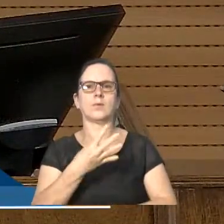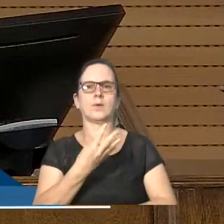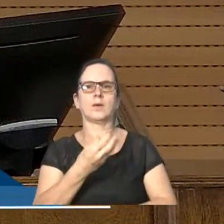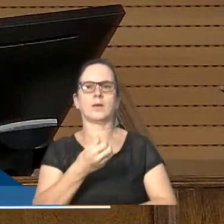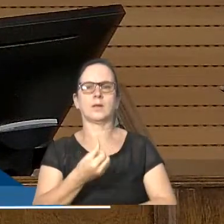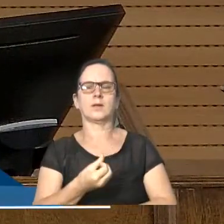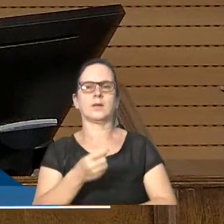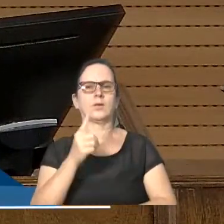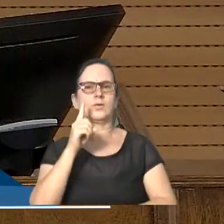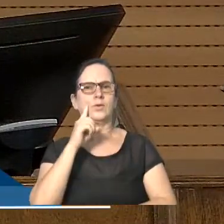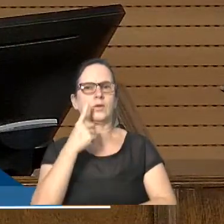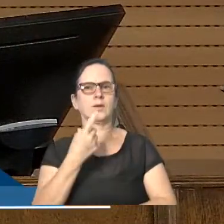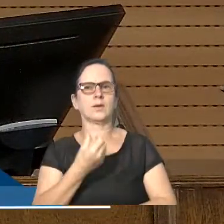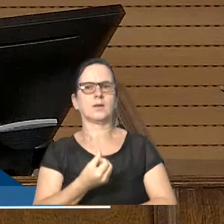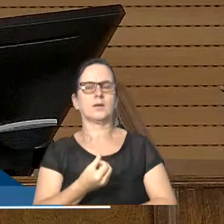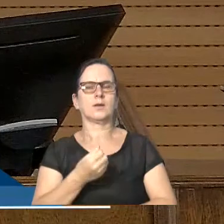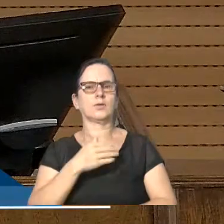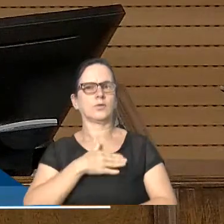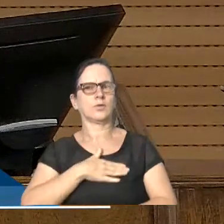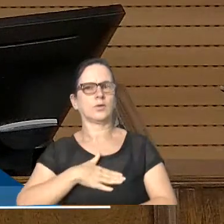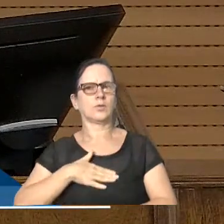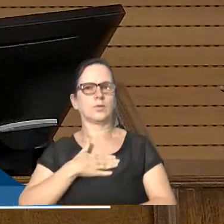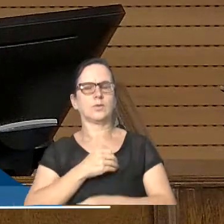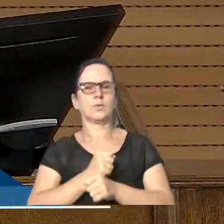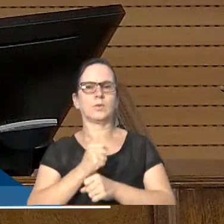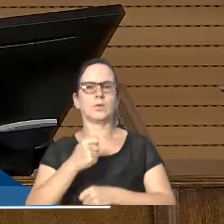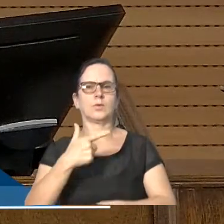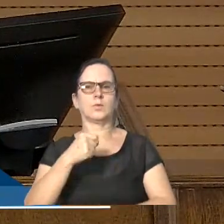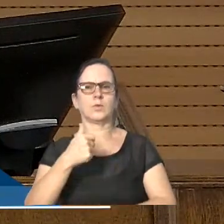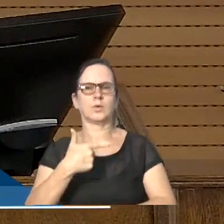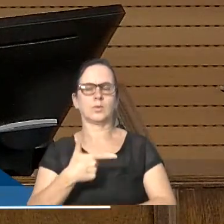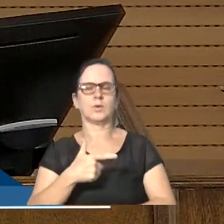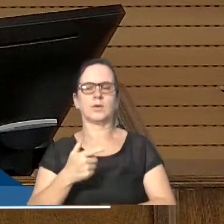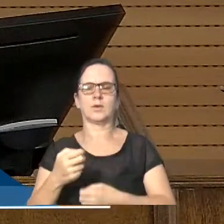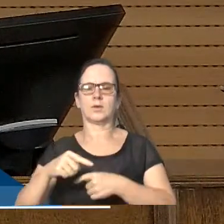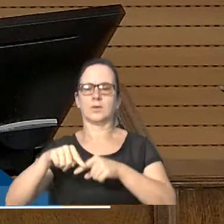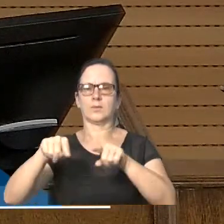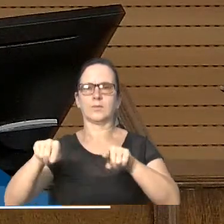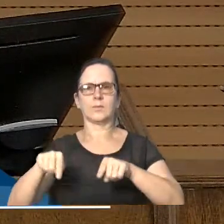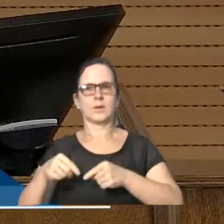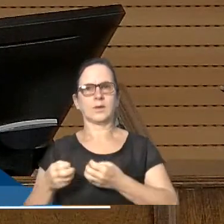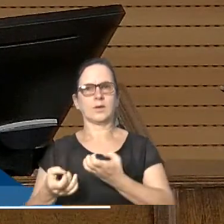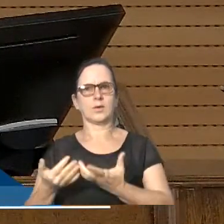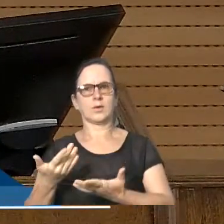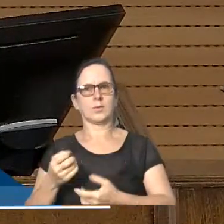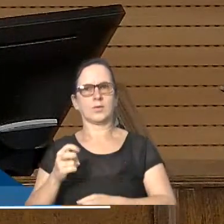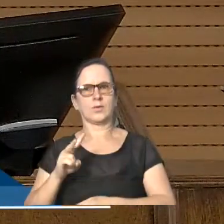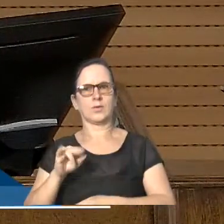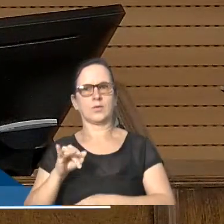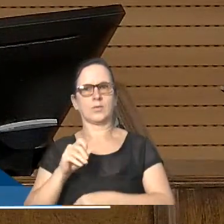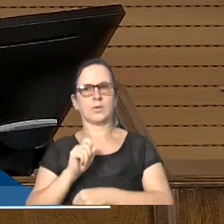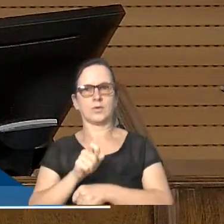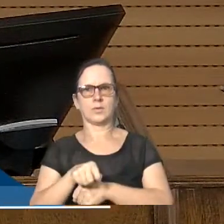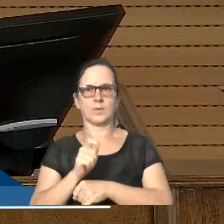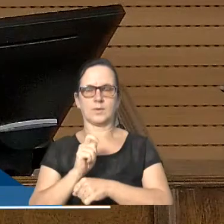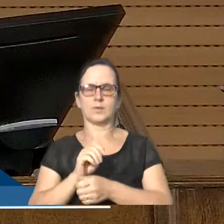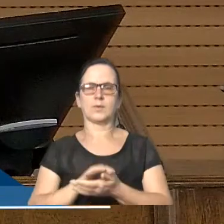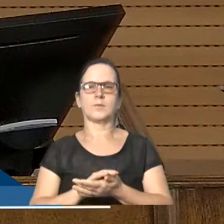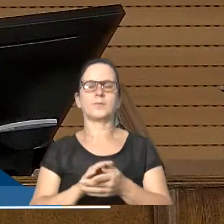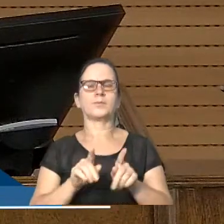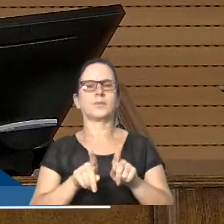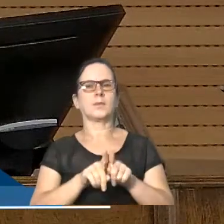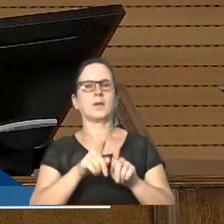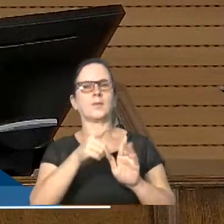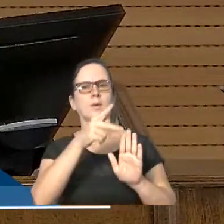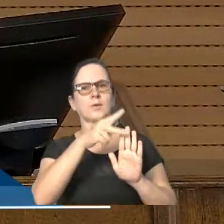de 16 de agosto de 2012, às famílias atingidas pelo incêndio ocorrido na área denominada Vila dos Pescadores e da Outras Providências. Processo